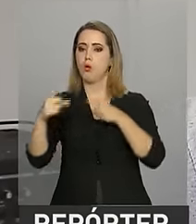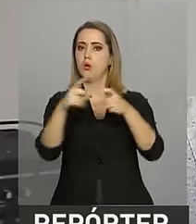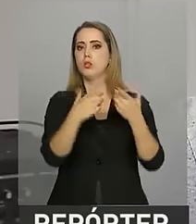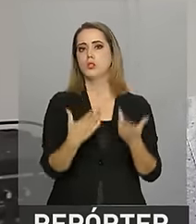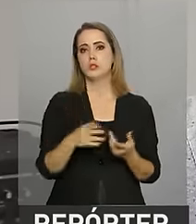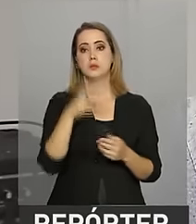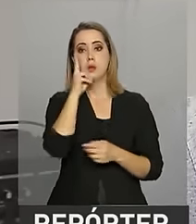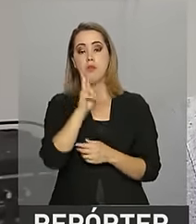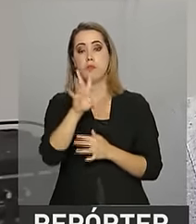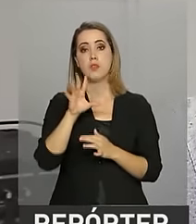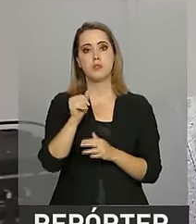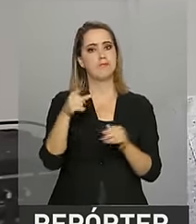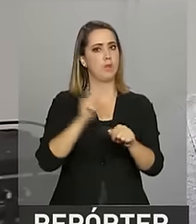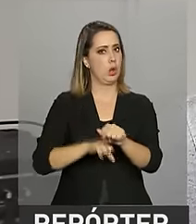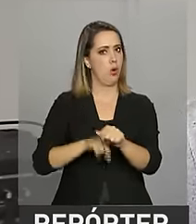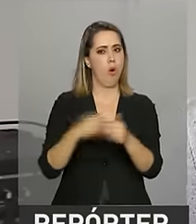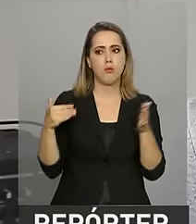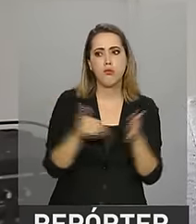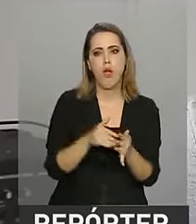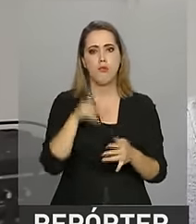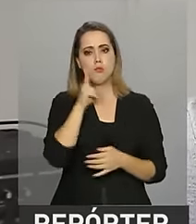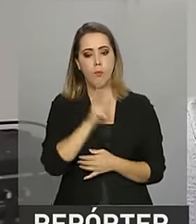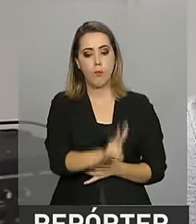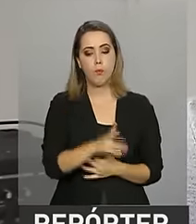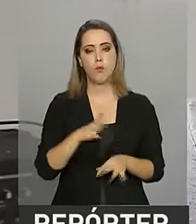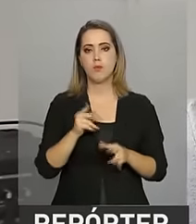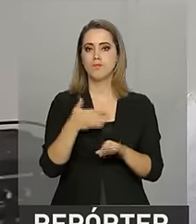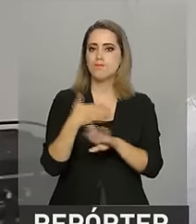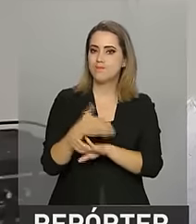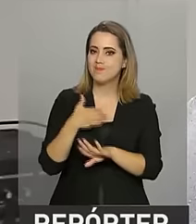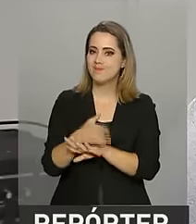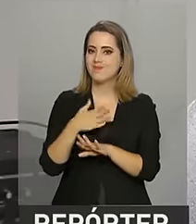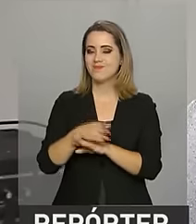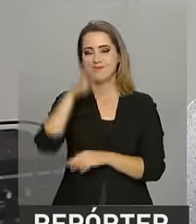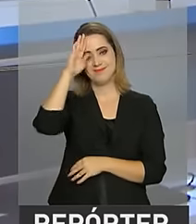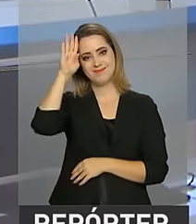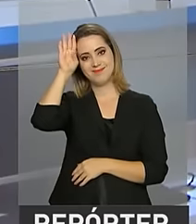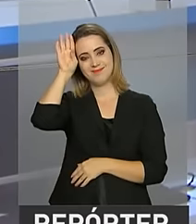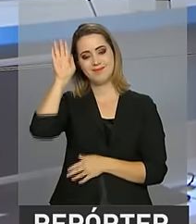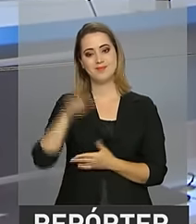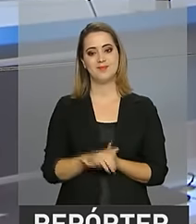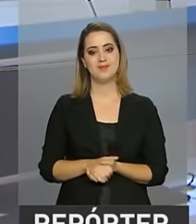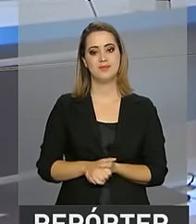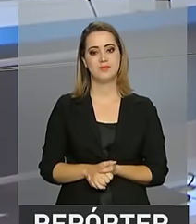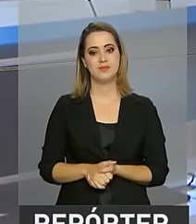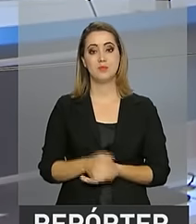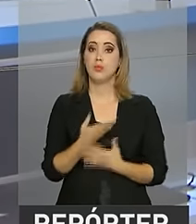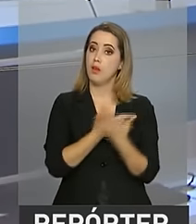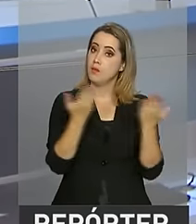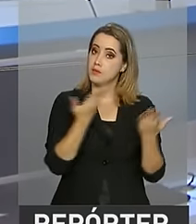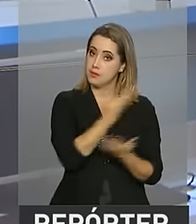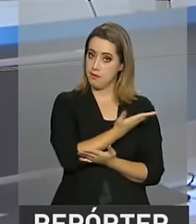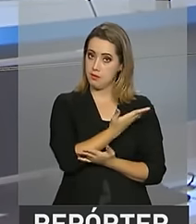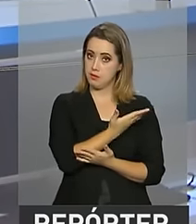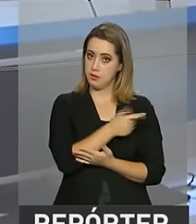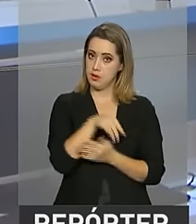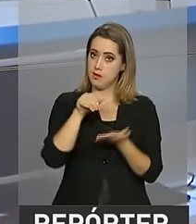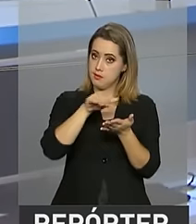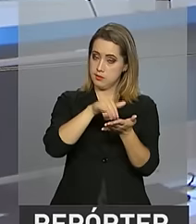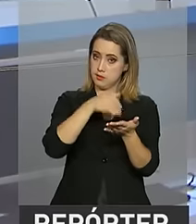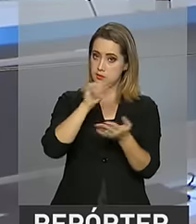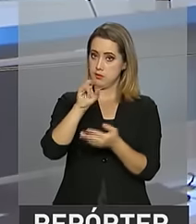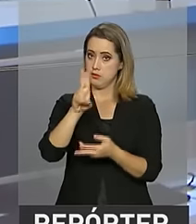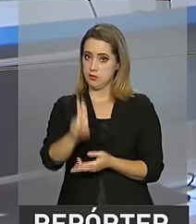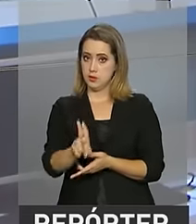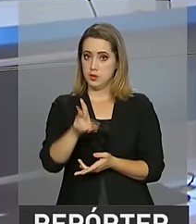até a data do fechamento horário de fechamento que ele aumenta as chances dele de ingressar no ensino superior é como você viu aí na reportagem as inscrições do